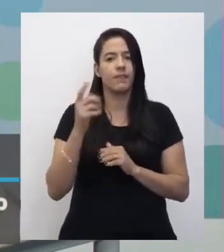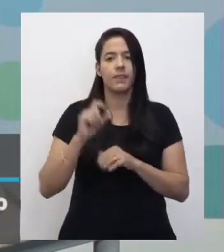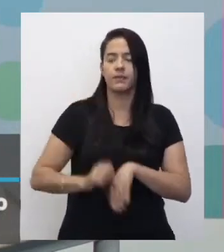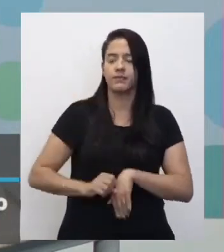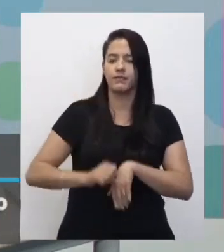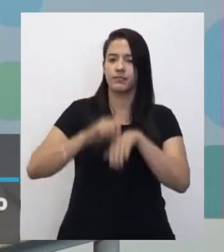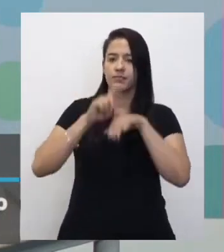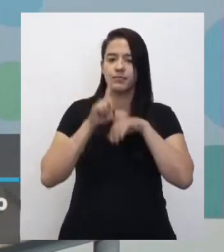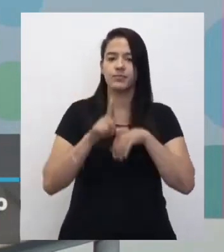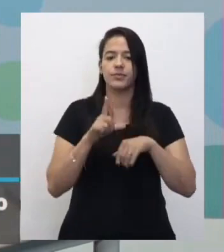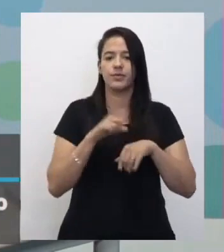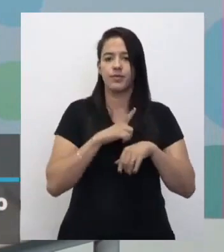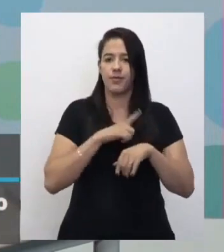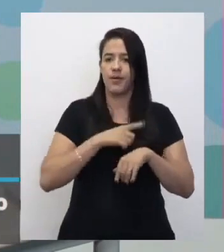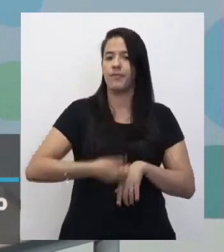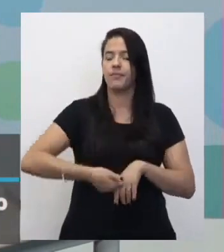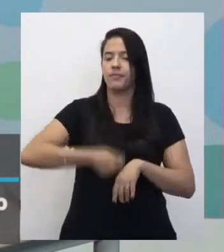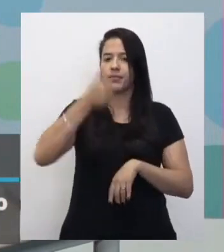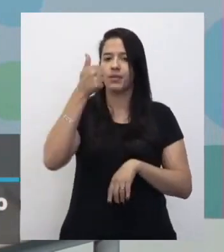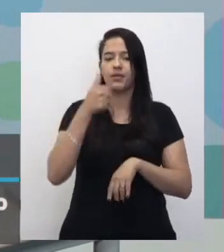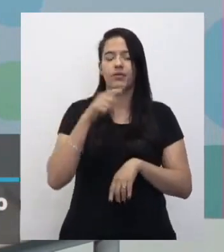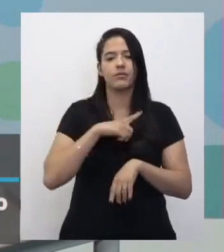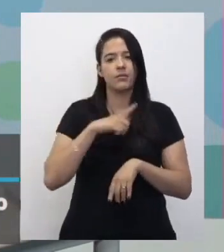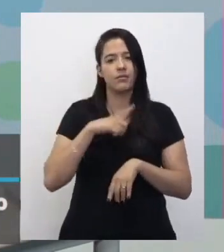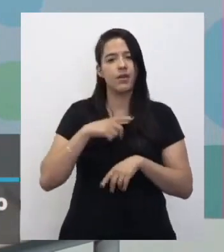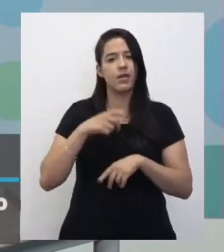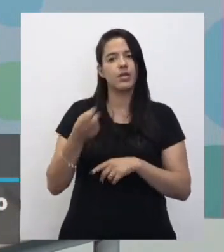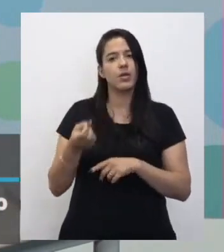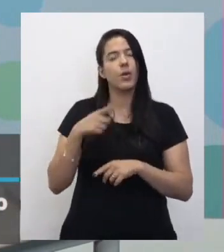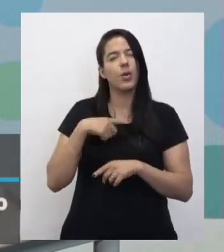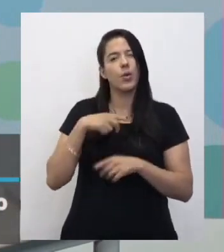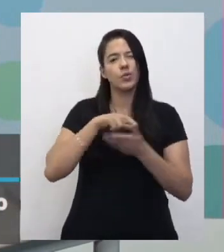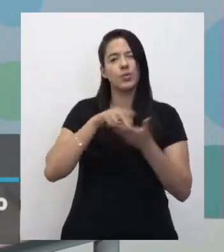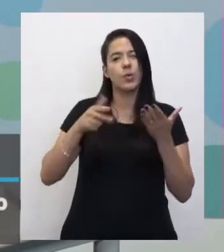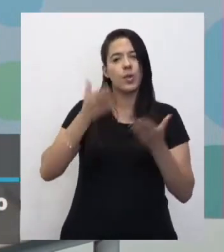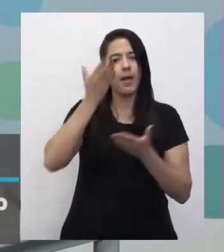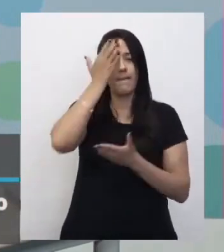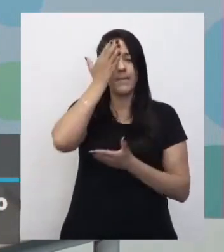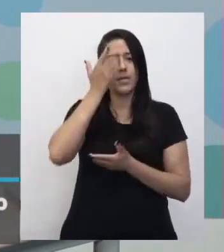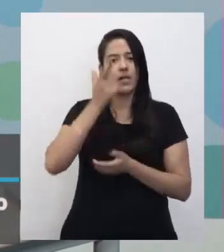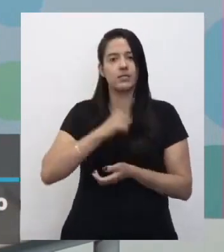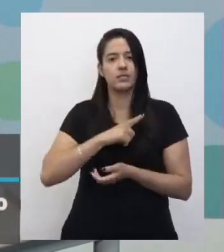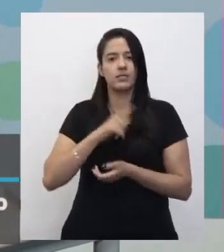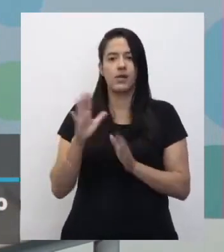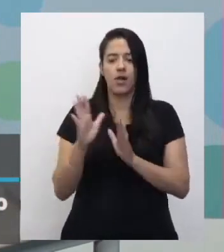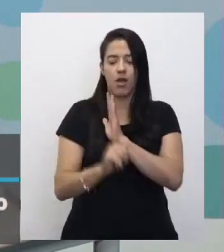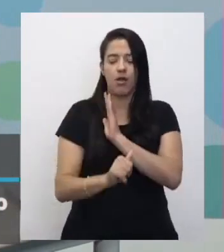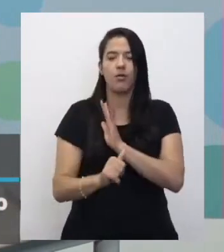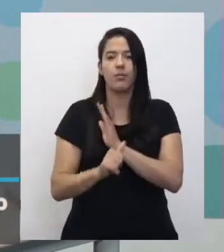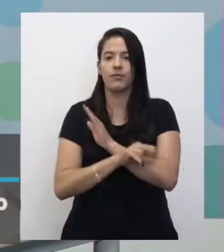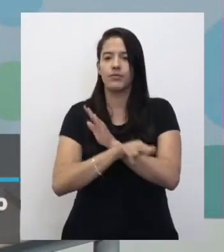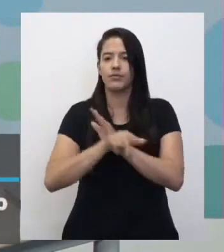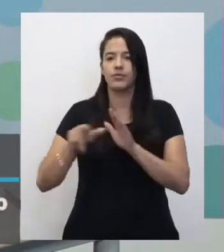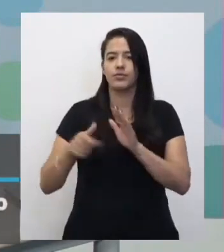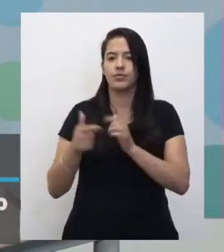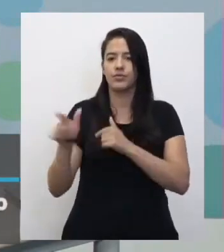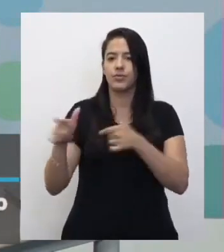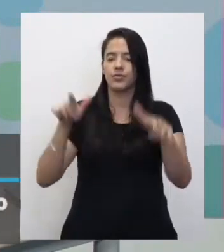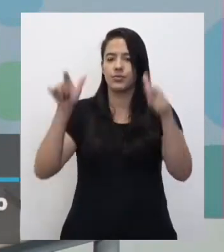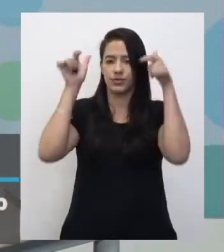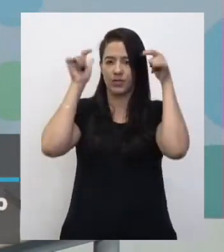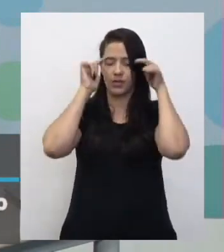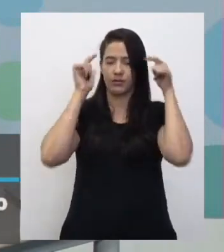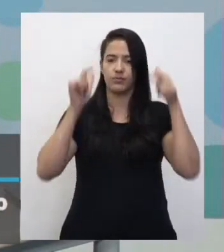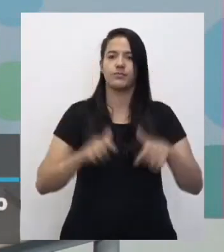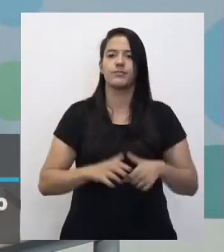elevação, aí uma sofisticação com a pirataria, os piratas que roubavam mercadorias de outros reinos aí,